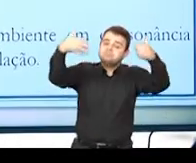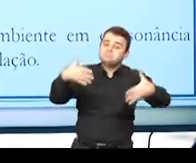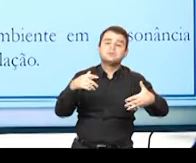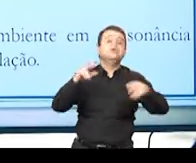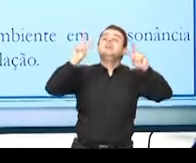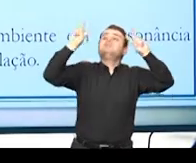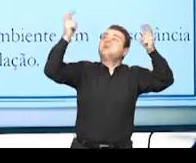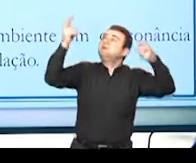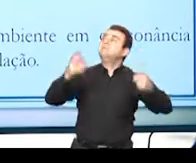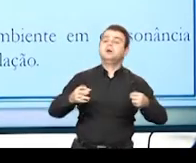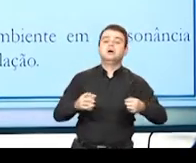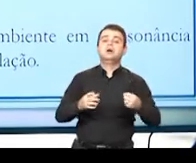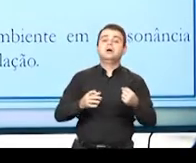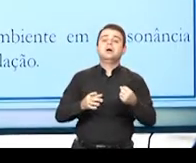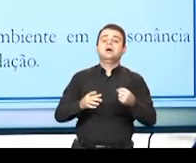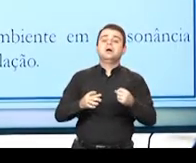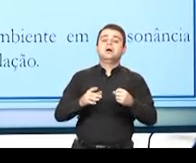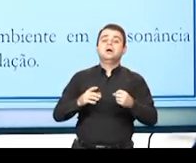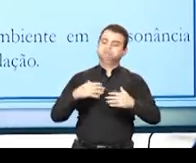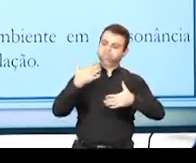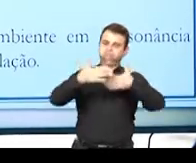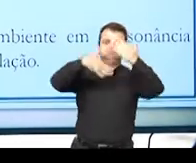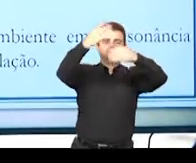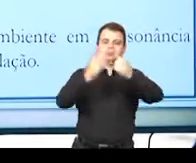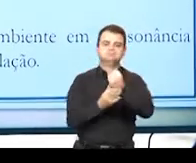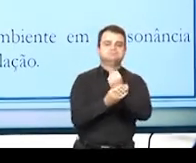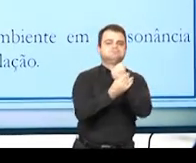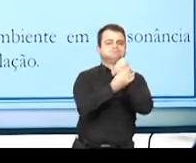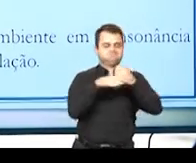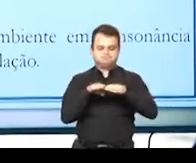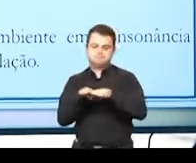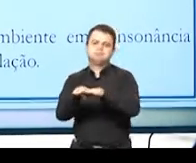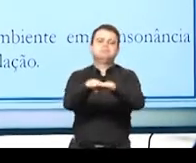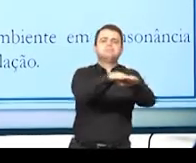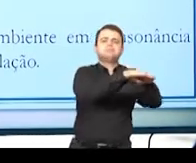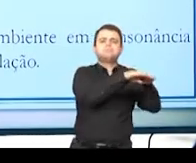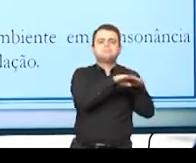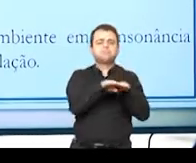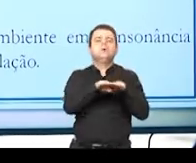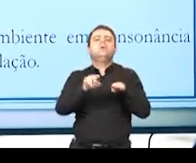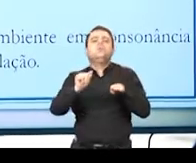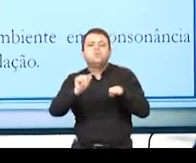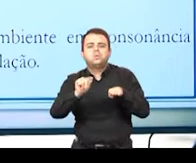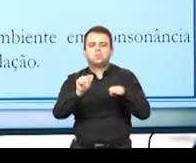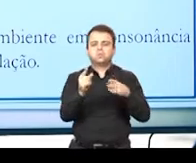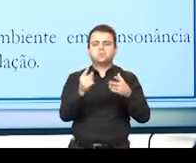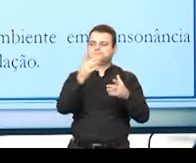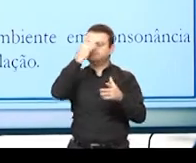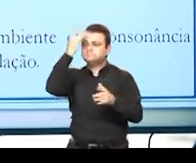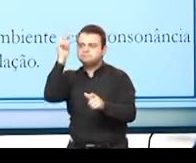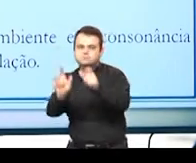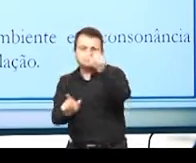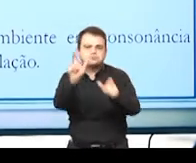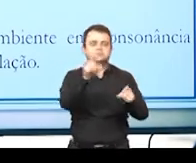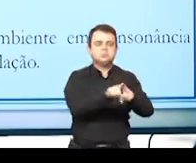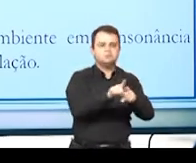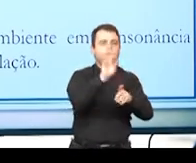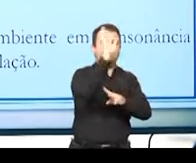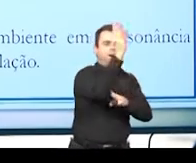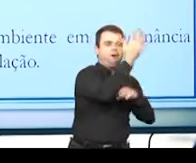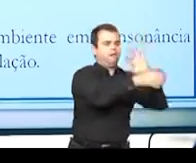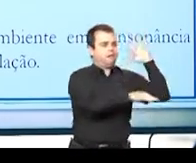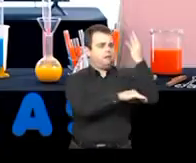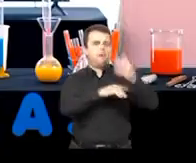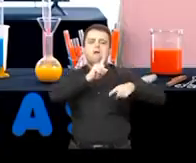sobre sustentabilidade, que se refere à busca pelo equilíbrio entre a disponibilidade dos recursos naturais e